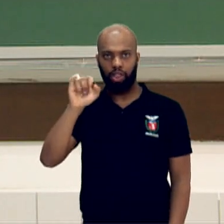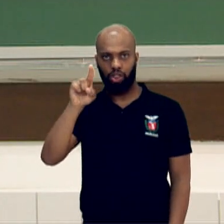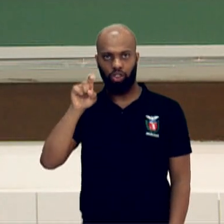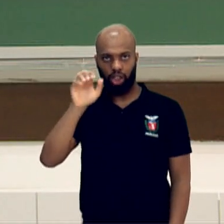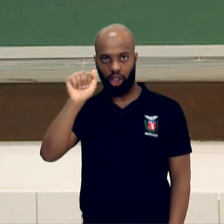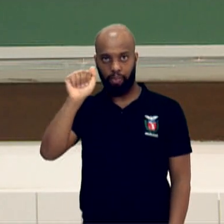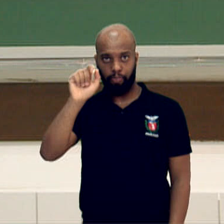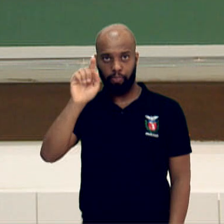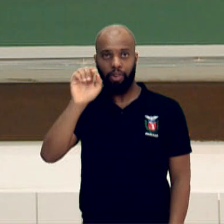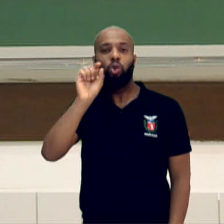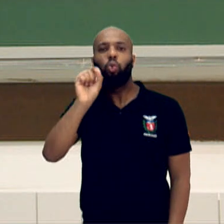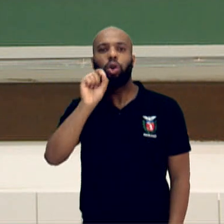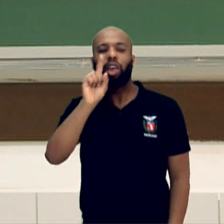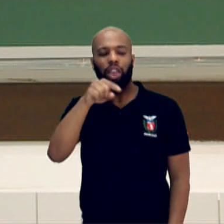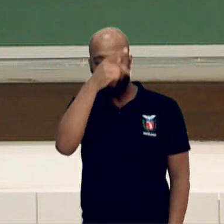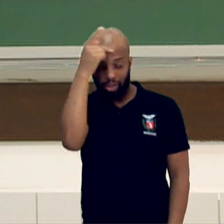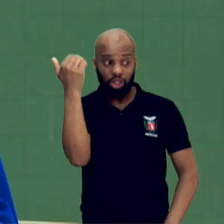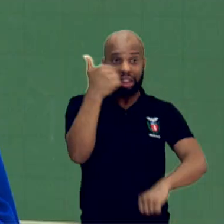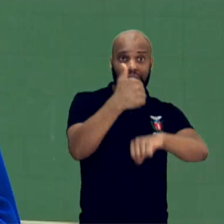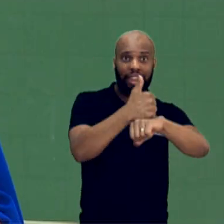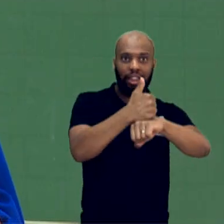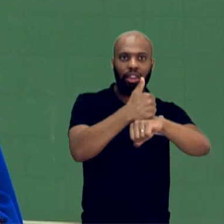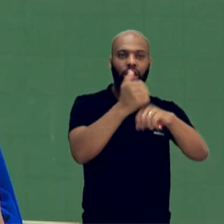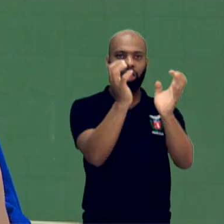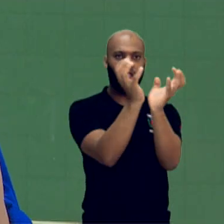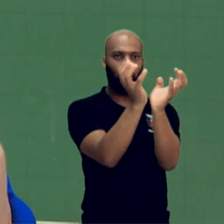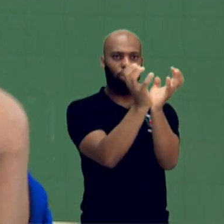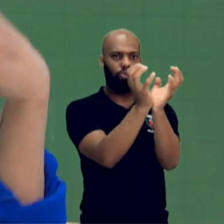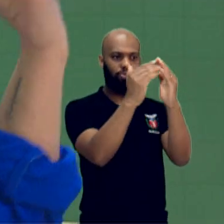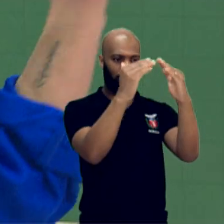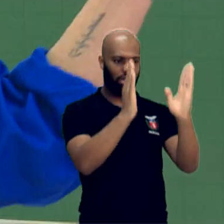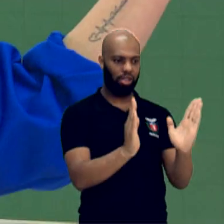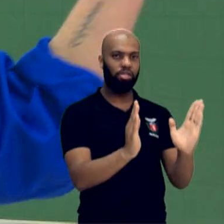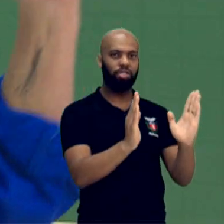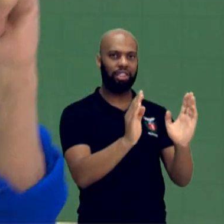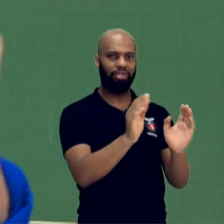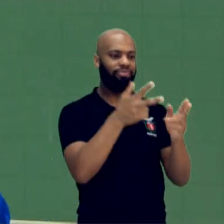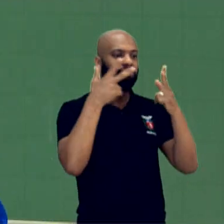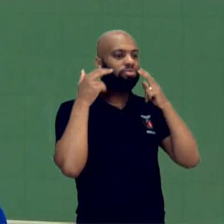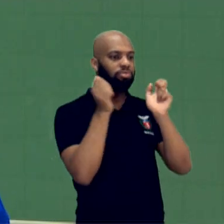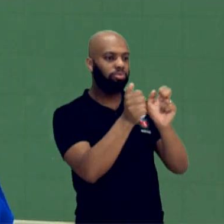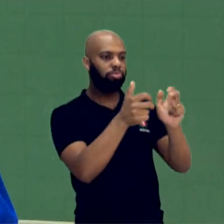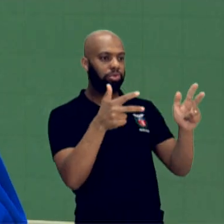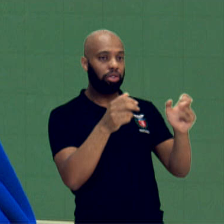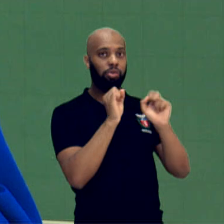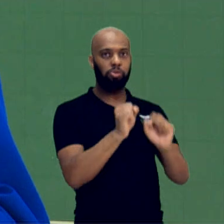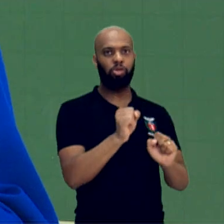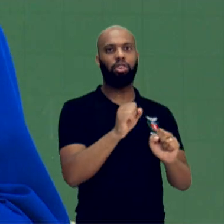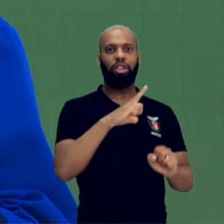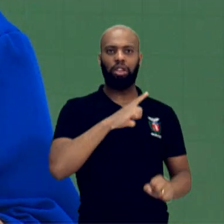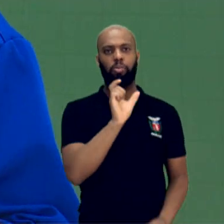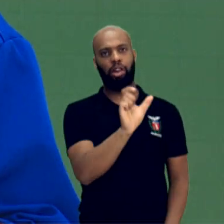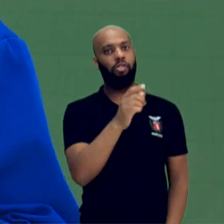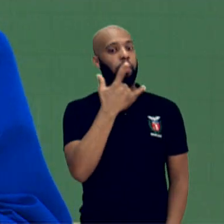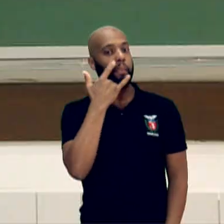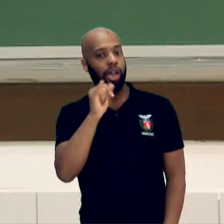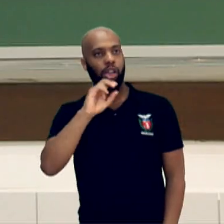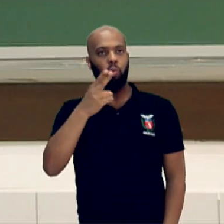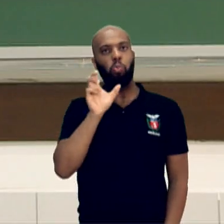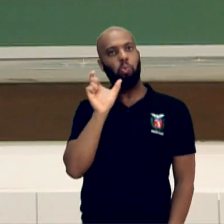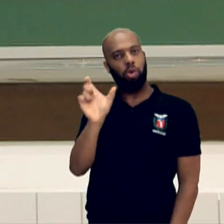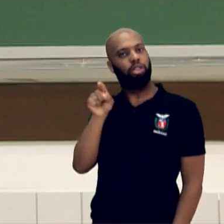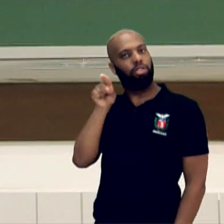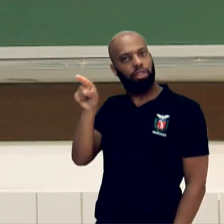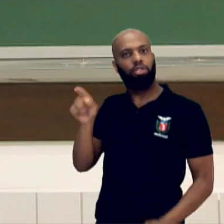eu vou repetir várias vezes o cacique, eu posso substituir pelo pai, pelo Morubixaba, ok?